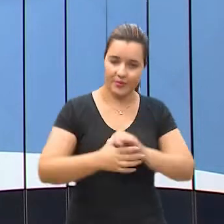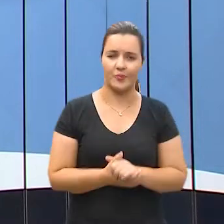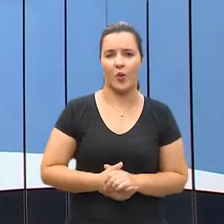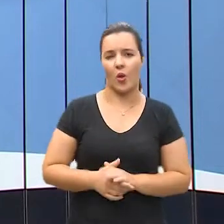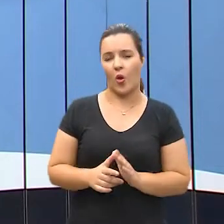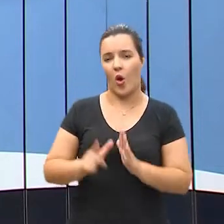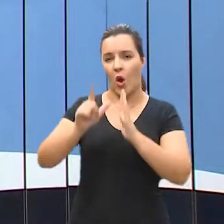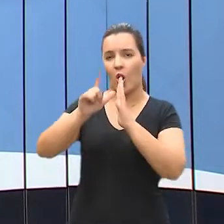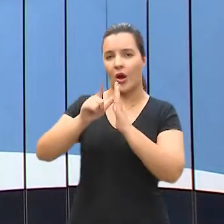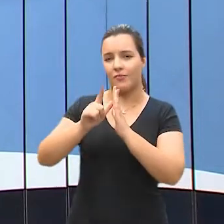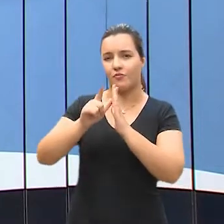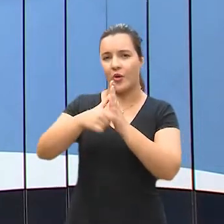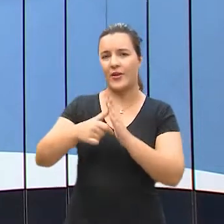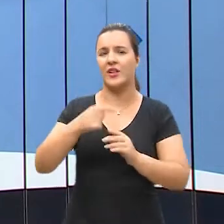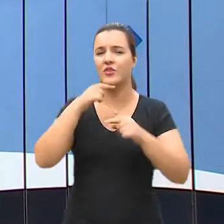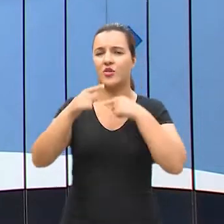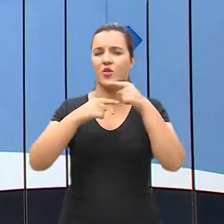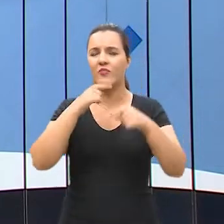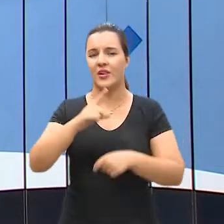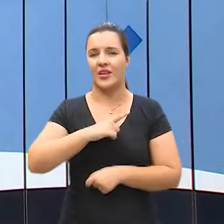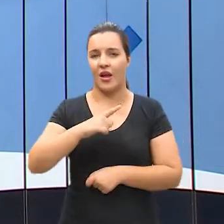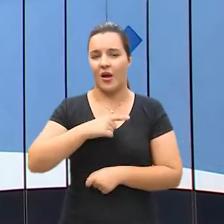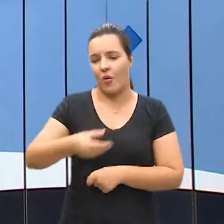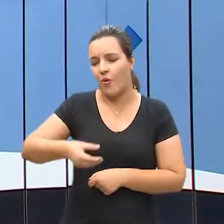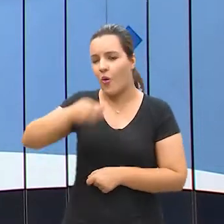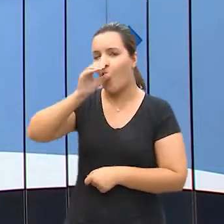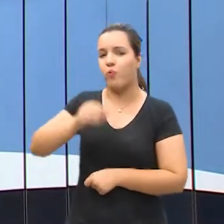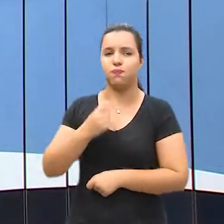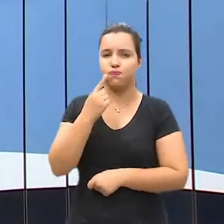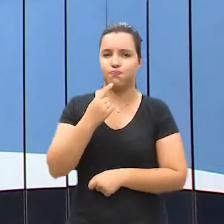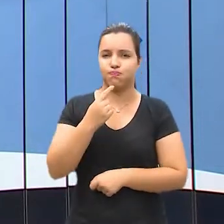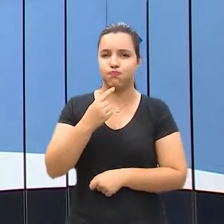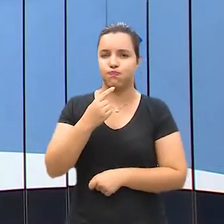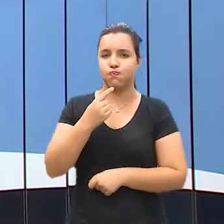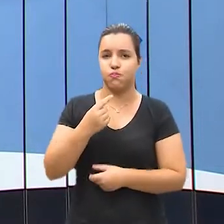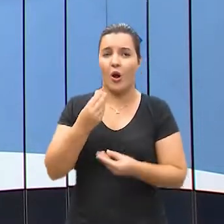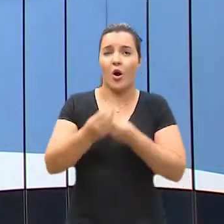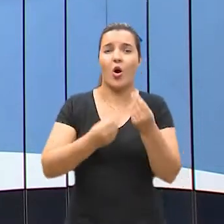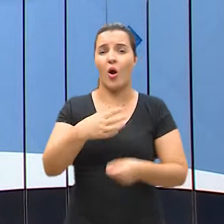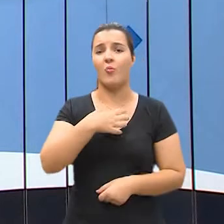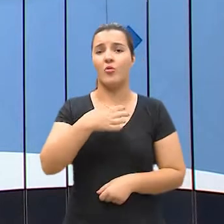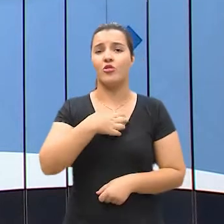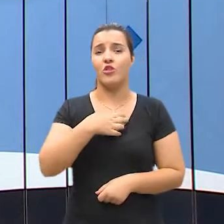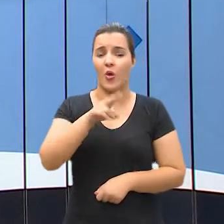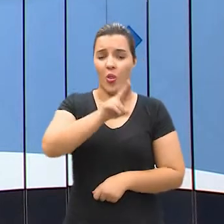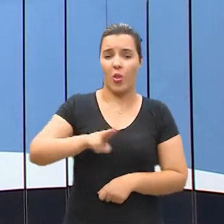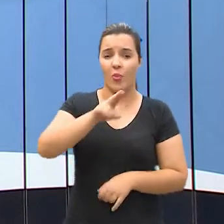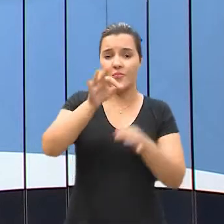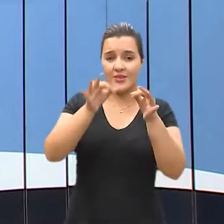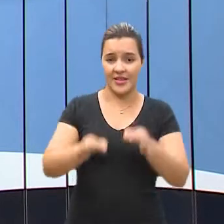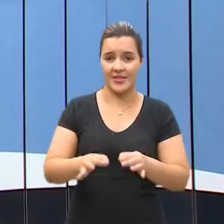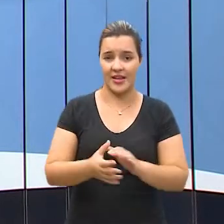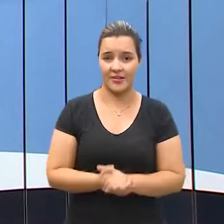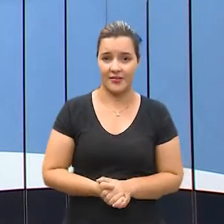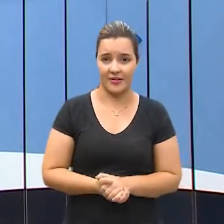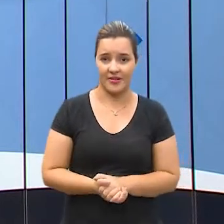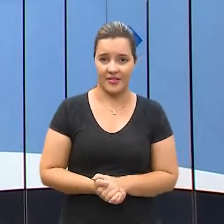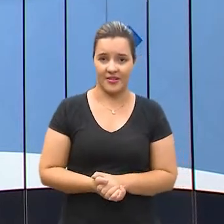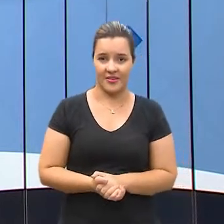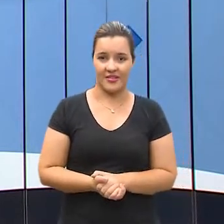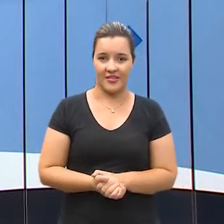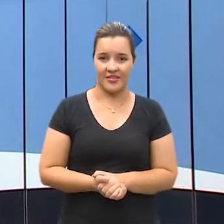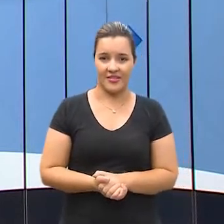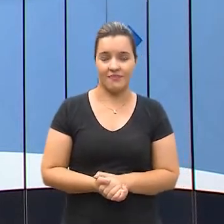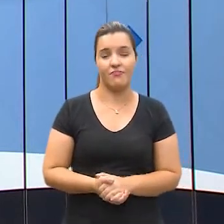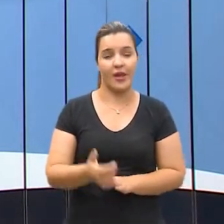né? A gente deve usar mesmo? Tem uma forma correta de usar esse remédio? Eu gosto de